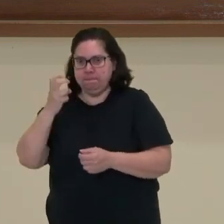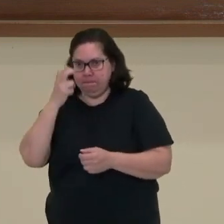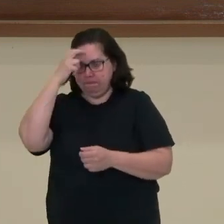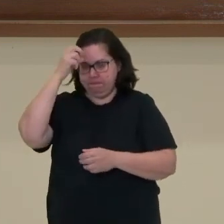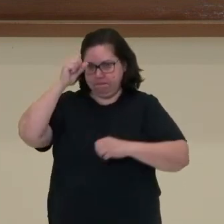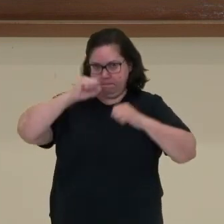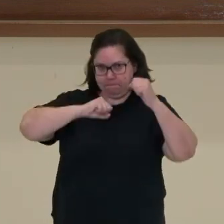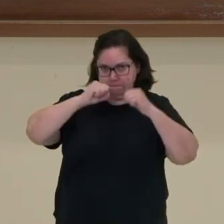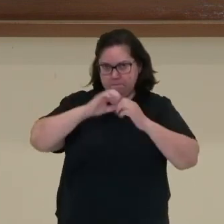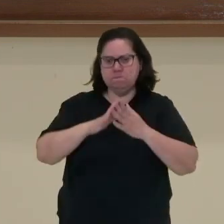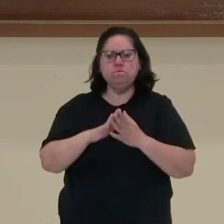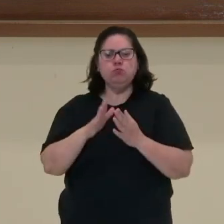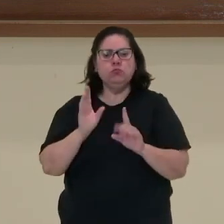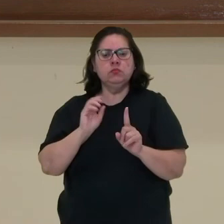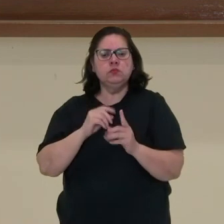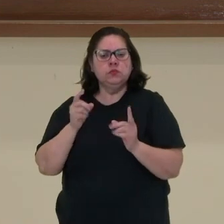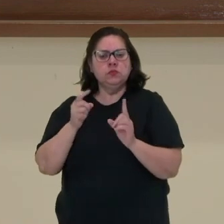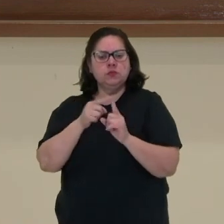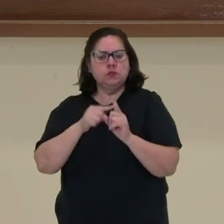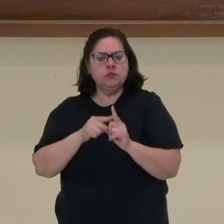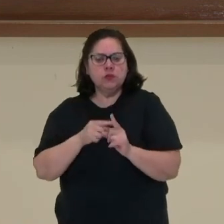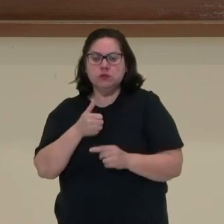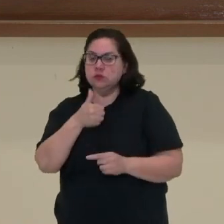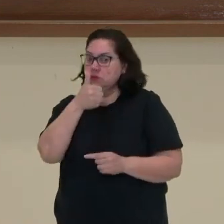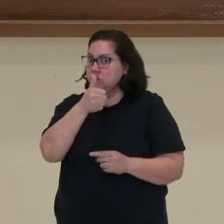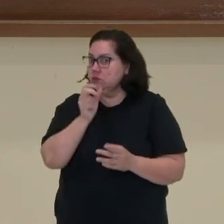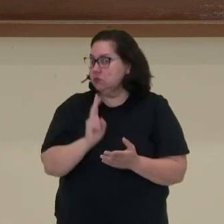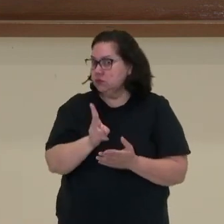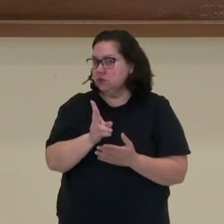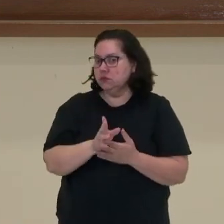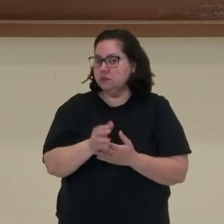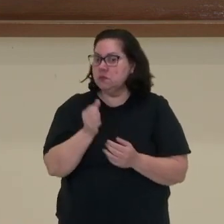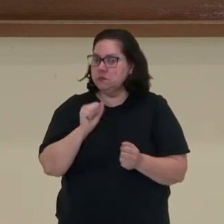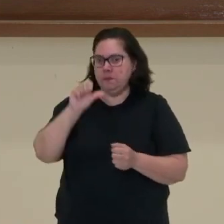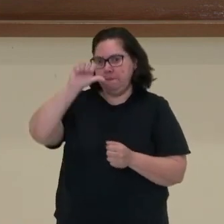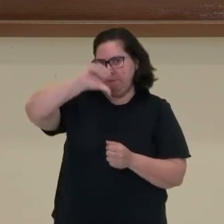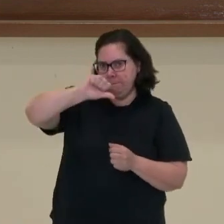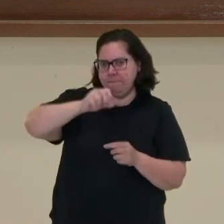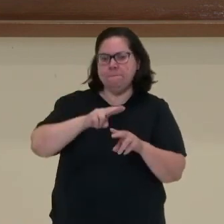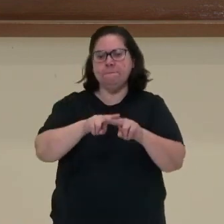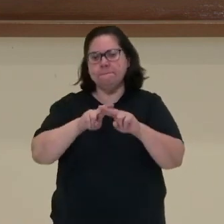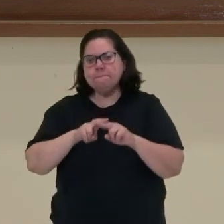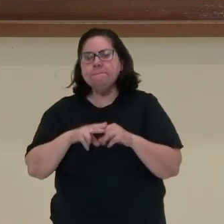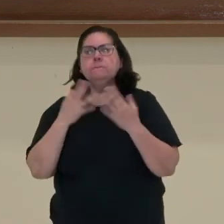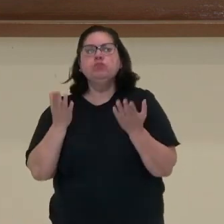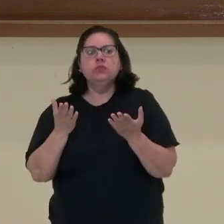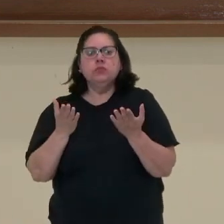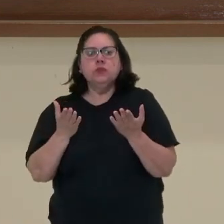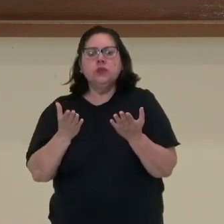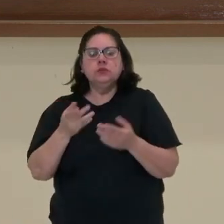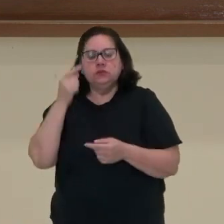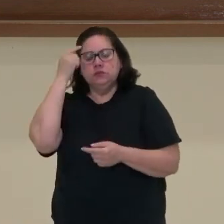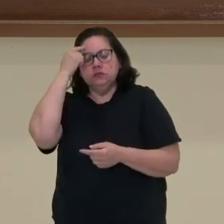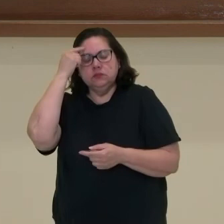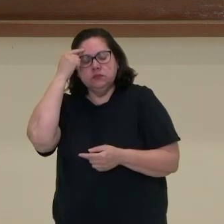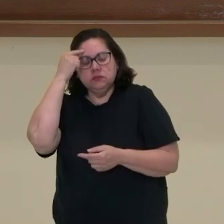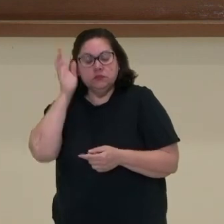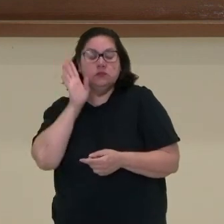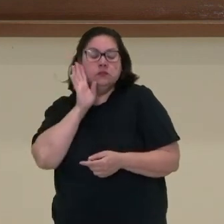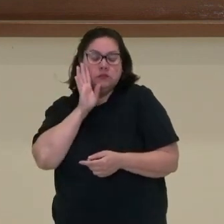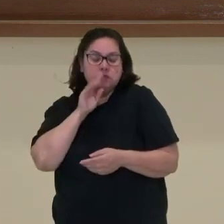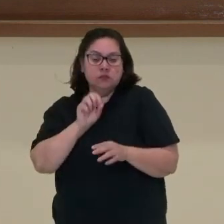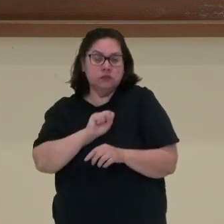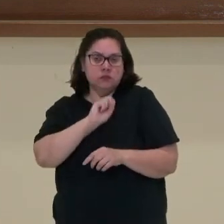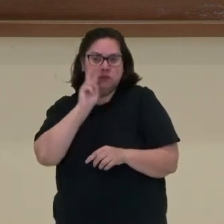trazer estereotipagem, mas nem sempre ela pode ser uma coisa positiva, pode ser negativa. Então, por isso que nós temos que ser maduros bastante para pensar aquilo que é legal ou não. E